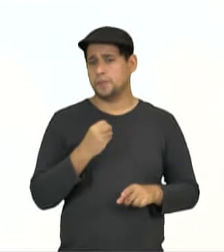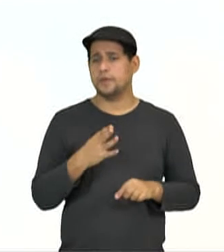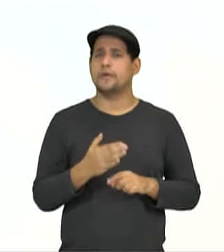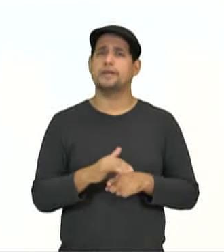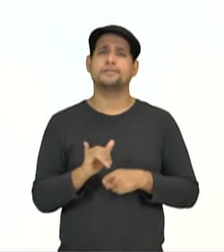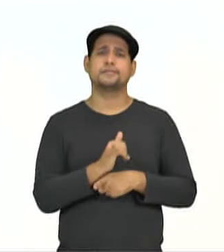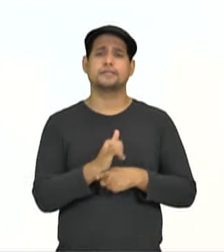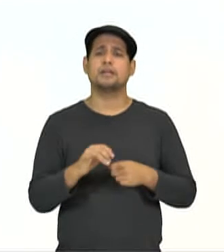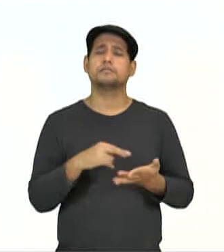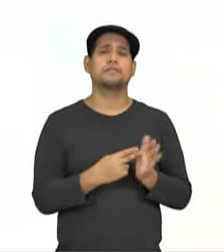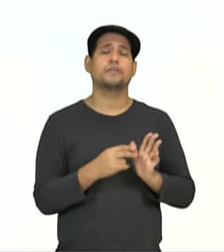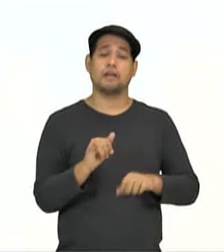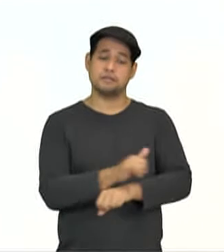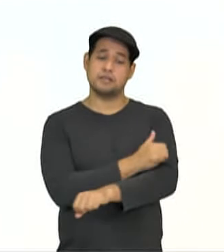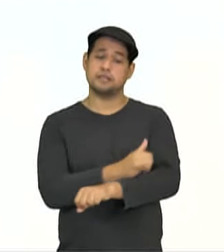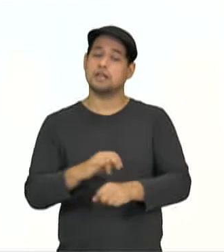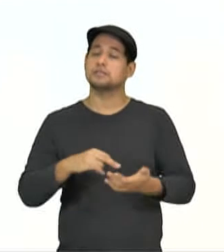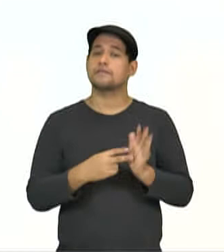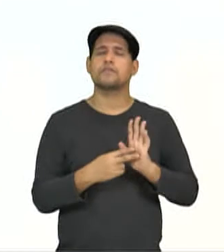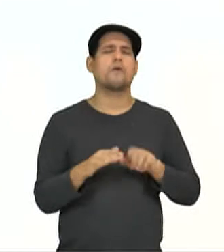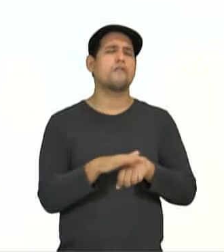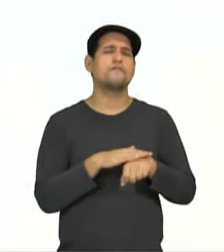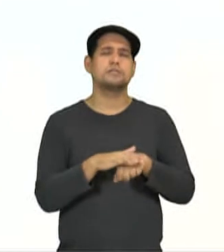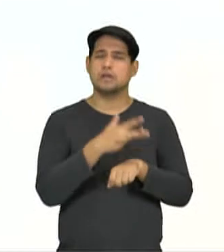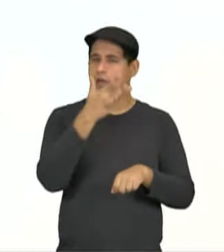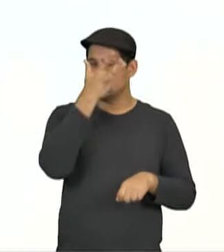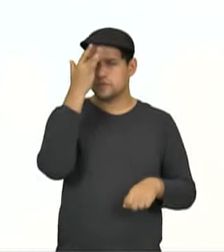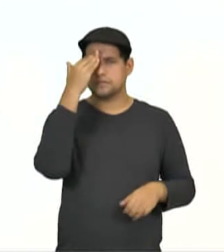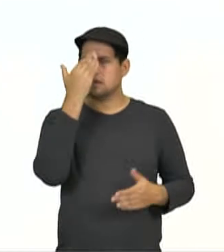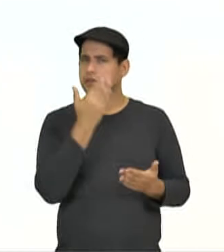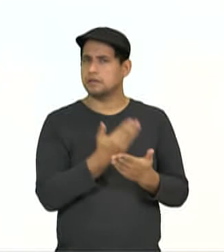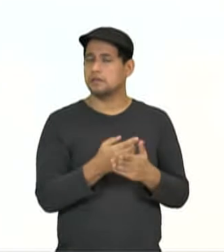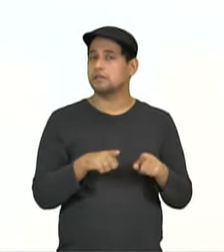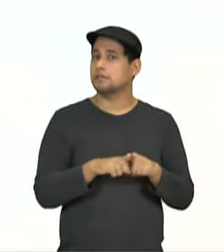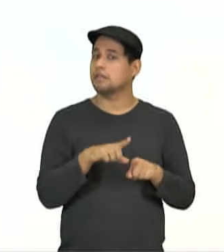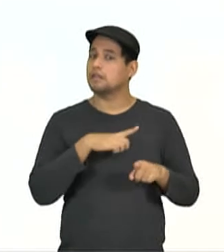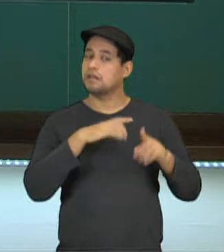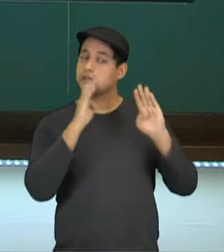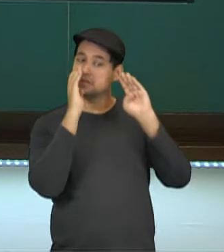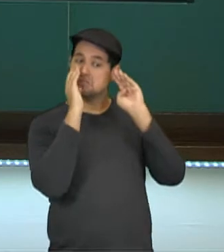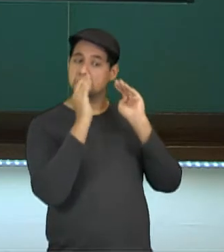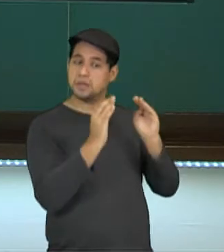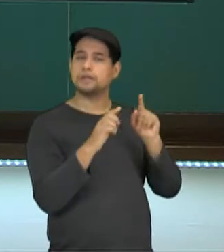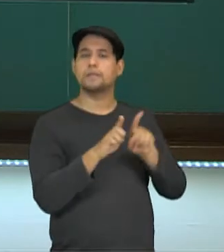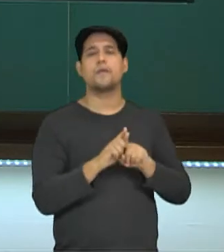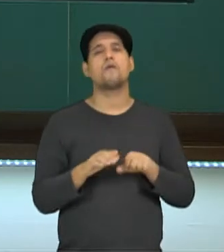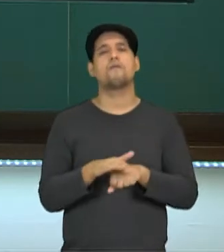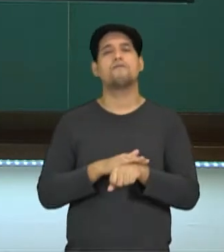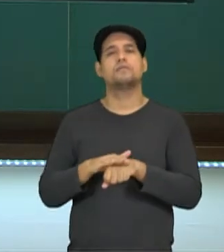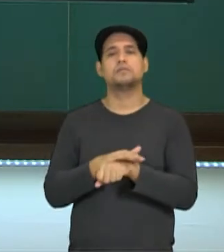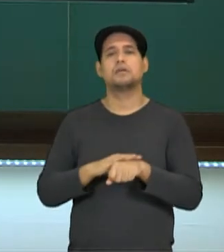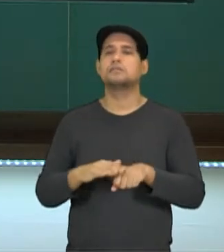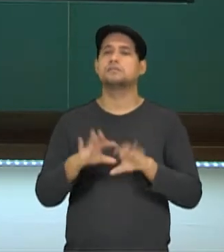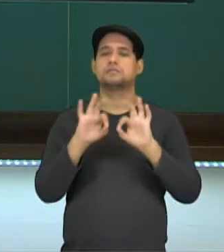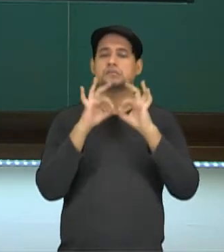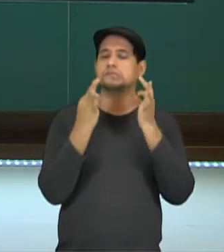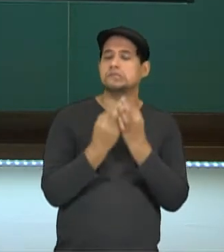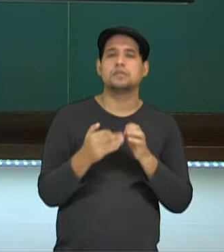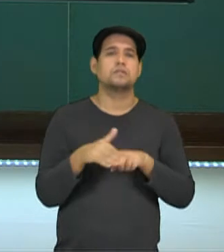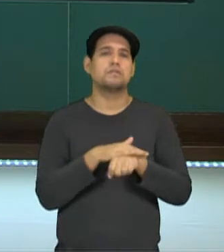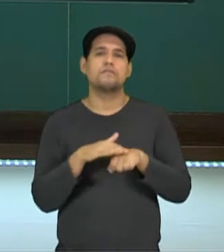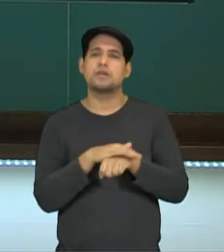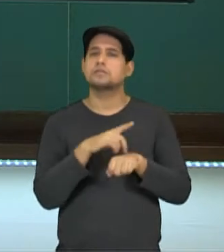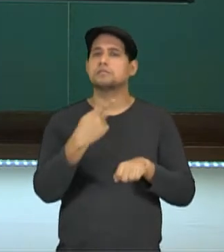você conversar, né, com quem você tem confiança, com quem você tem respeito, né? Converse com os teus pais, com os